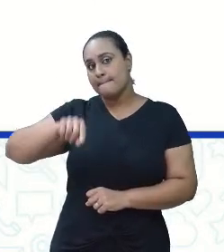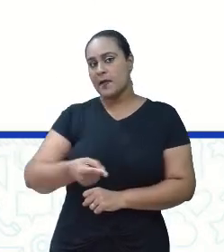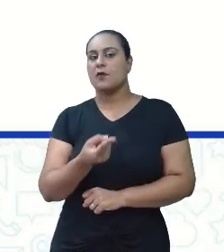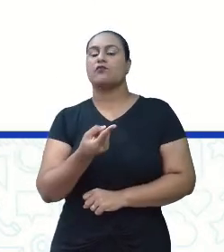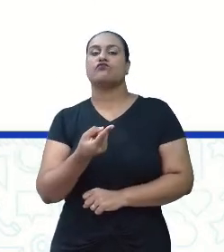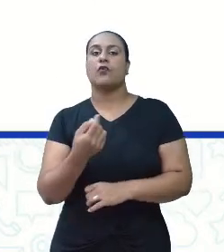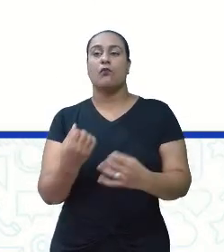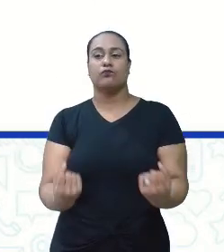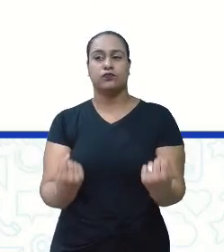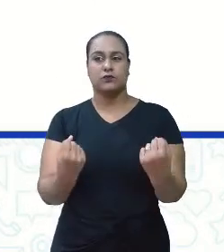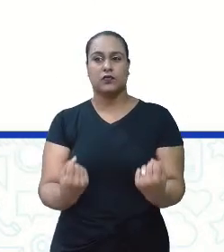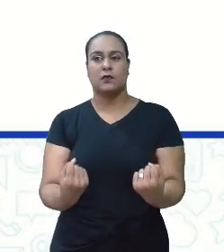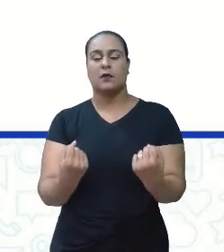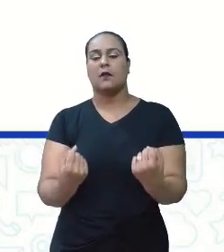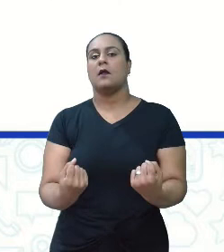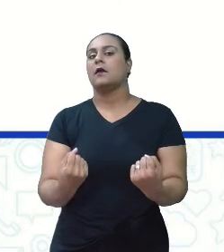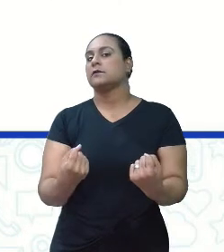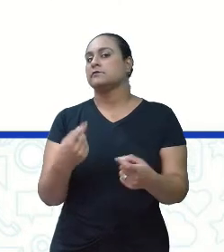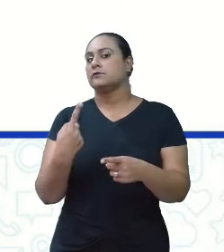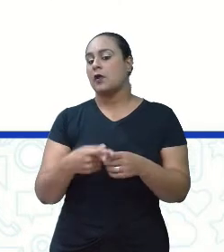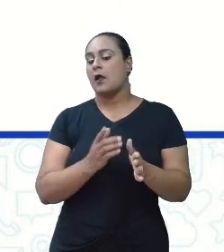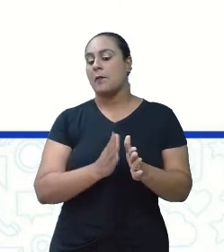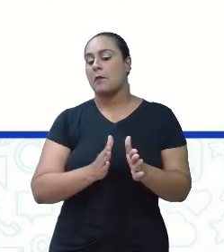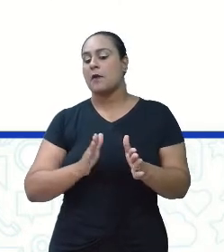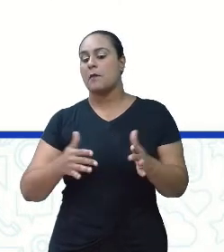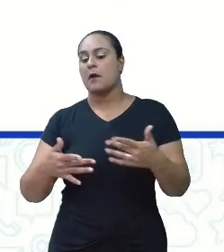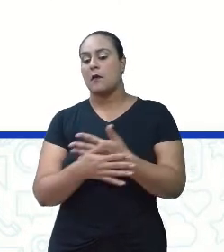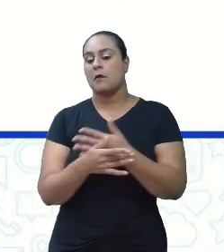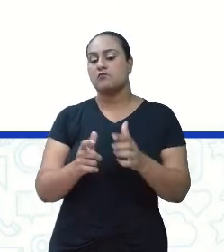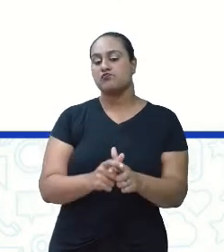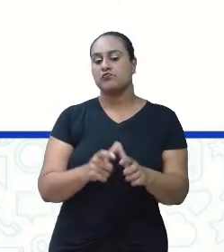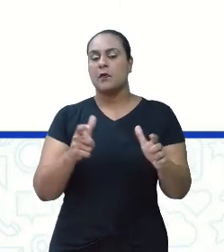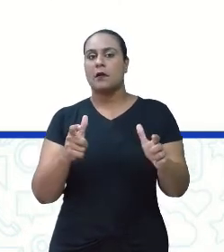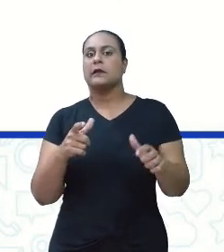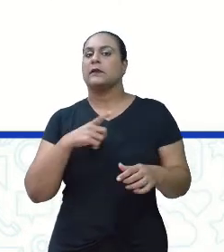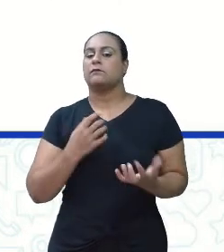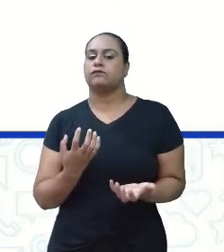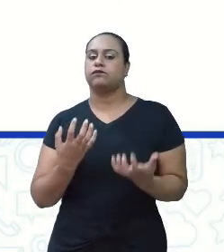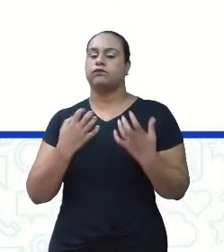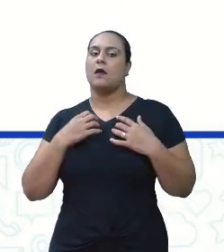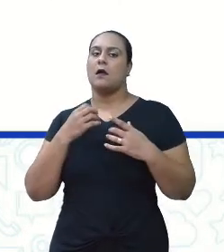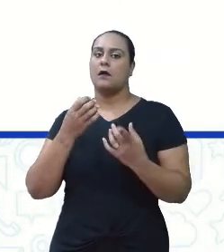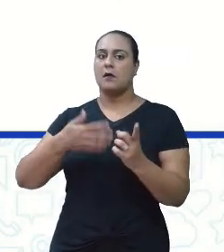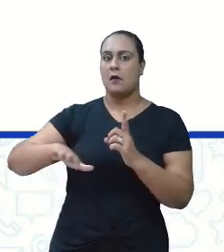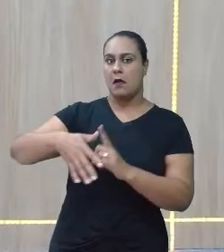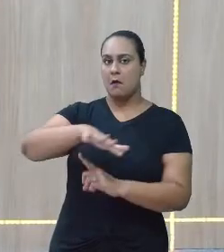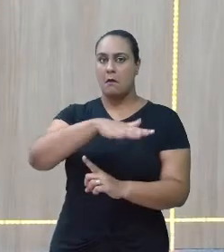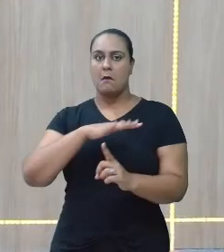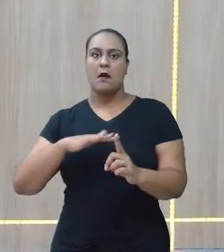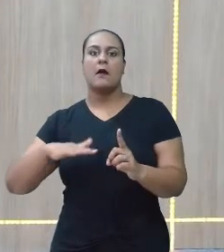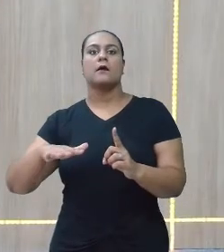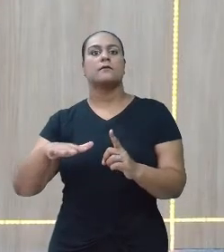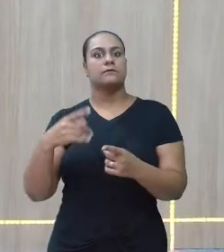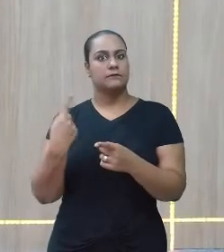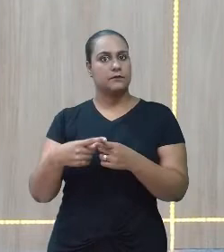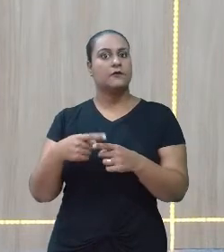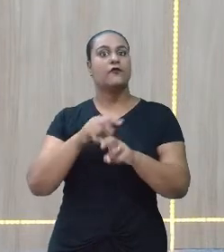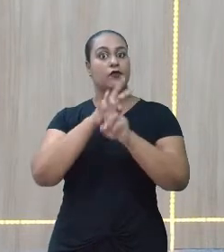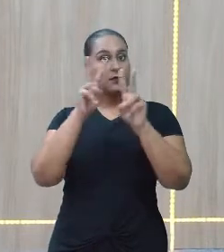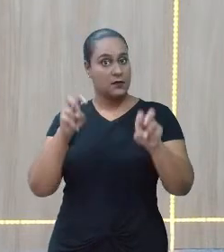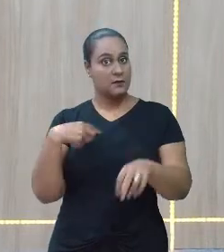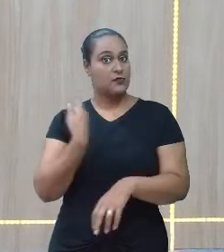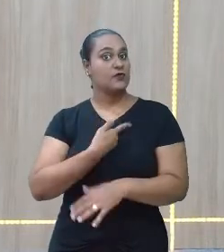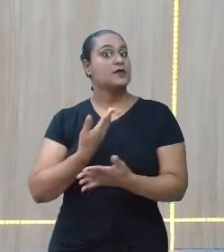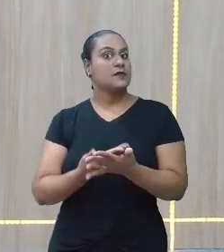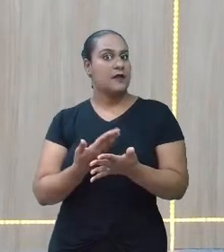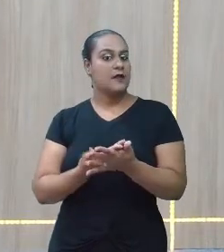que a urbanização leva também aquele processo de quê? Dos impactos ambientais urbanos, que também já foi um tema da nossa aula.